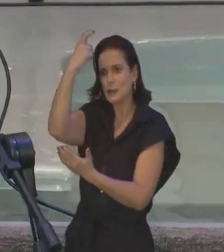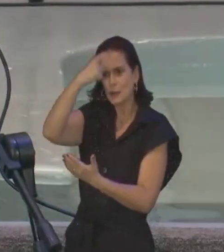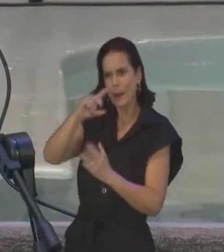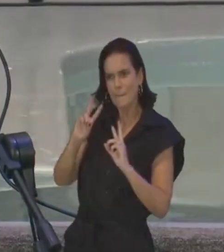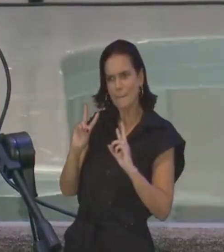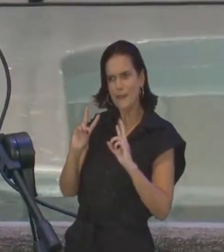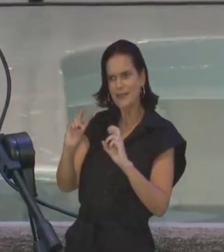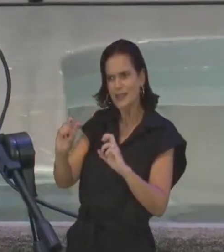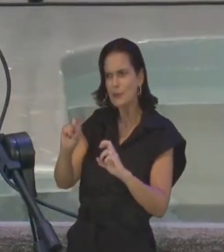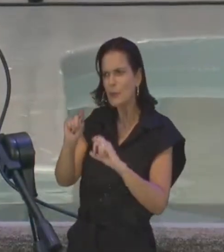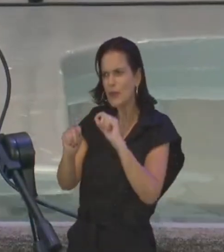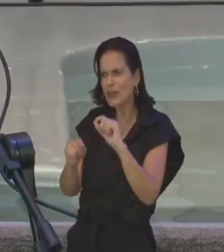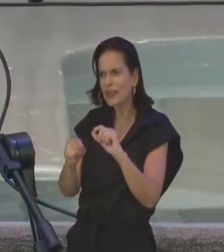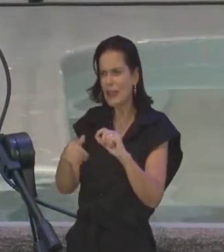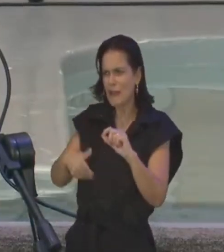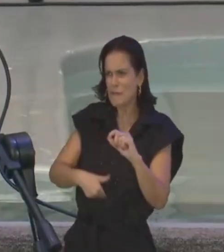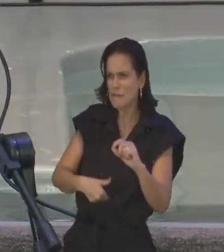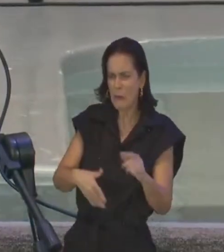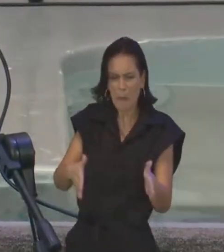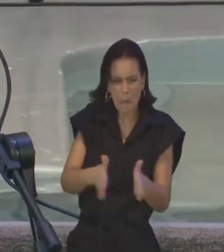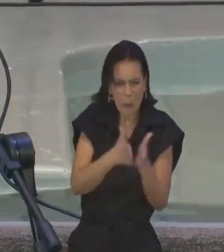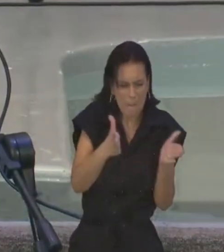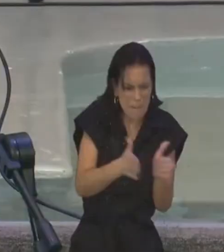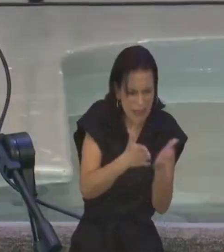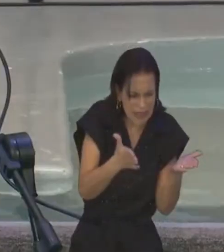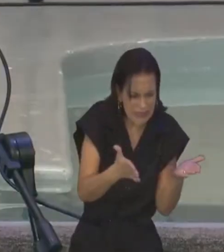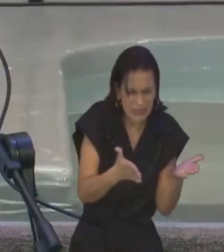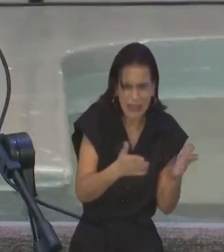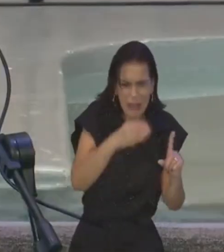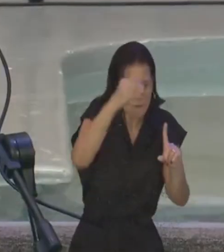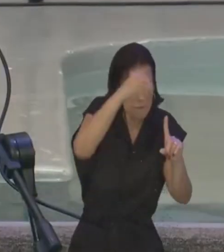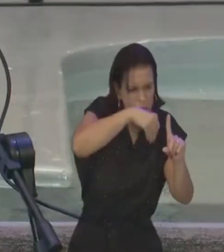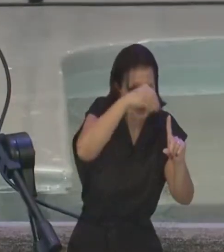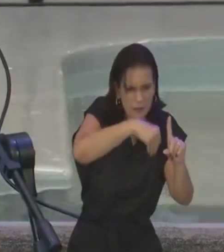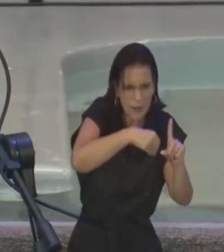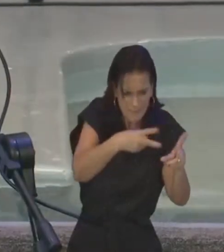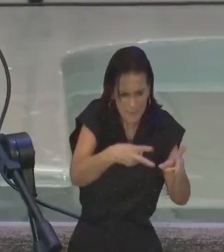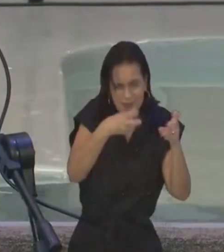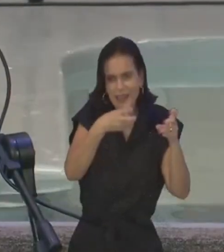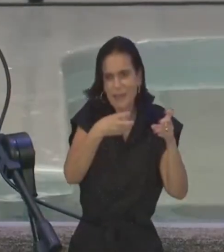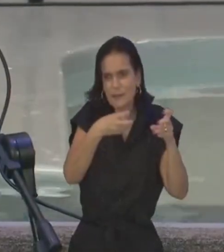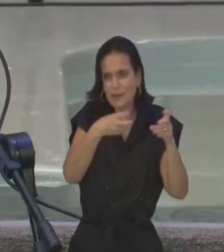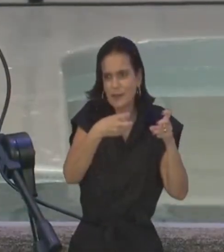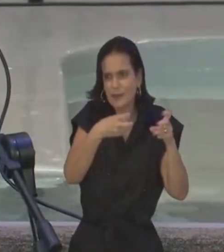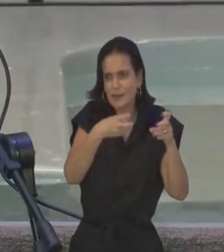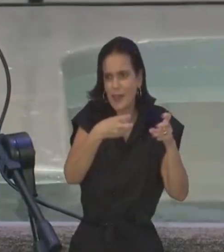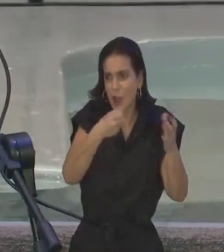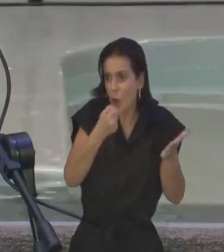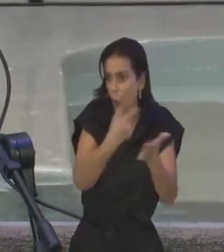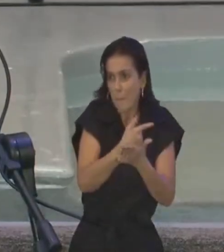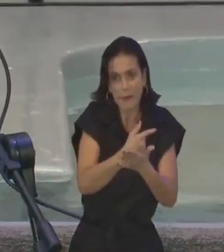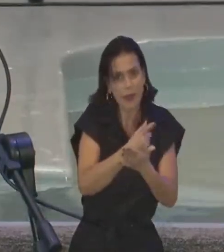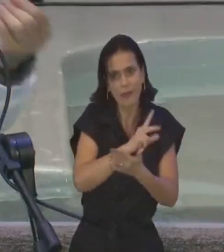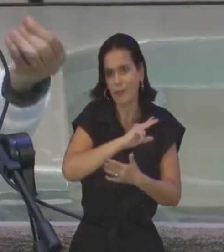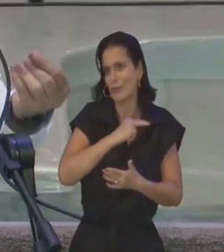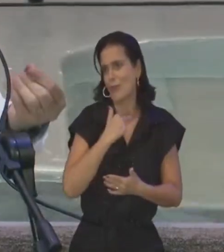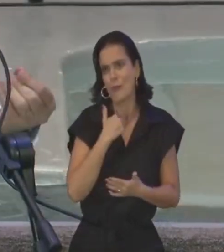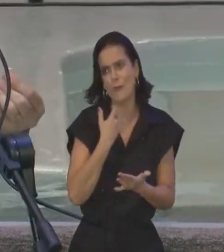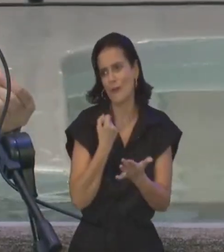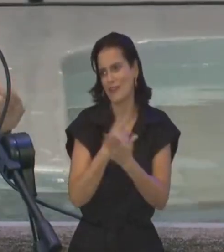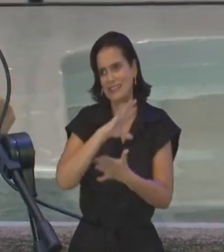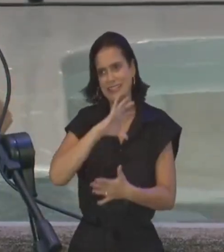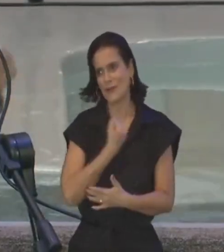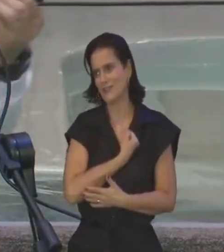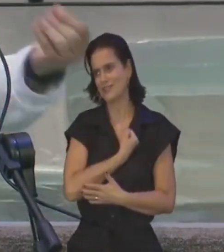de fome, de miséria, você reconhece o seu estado de vulnerabilidade, você não tem dinheiro, o que você pode fazer? O que você pode dar?